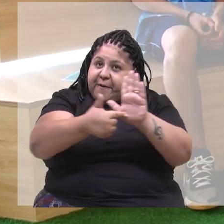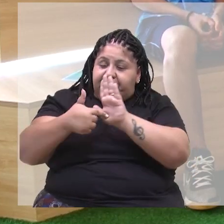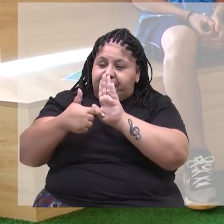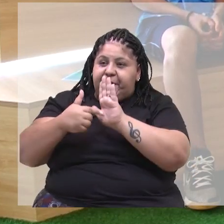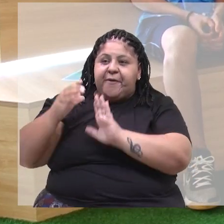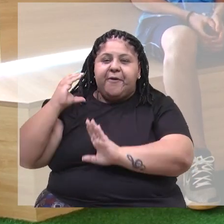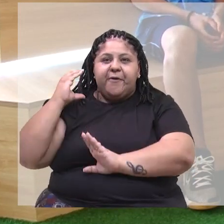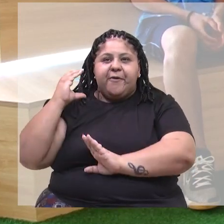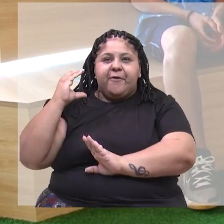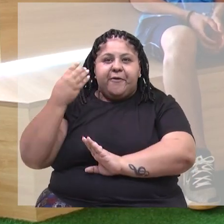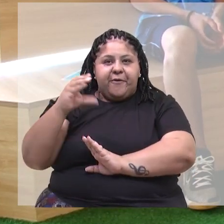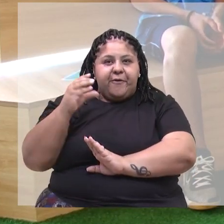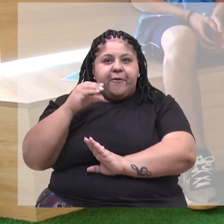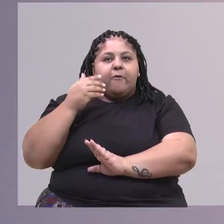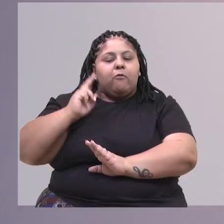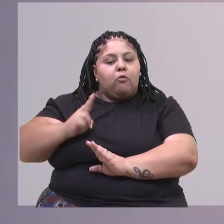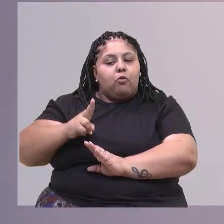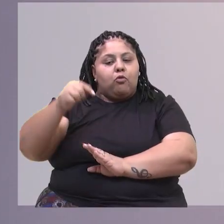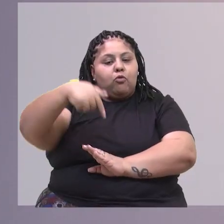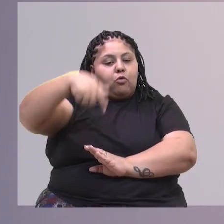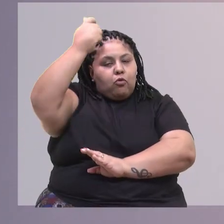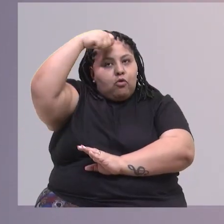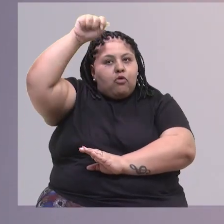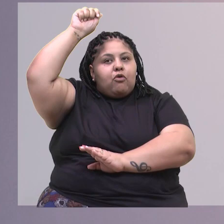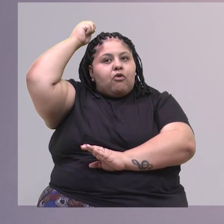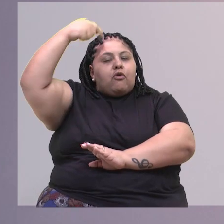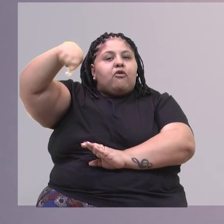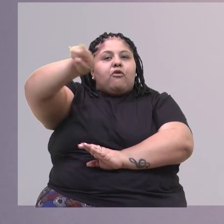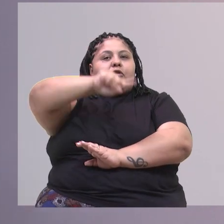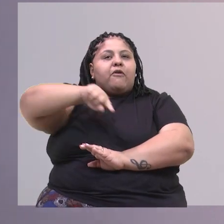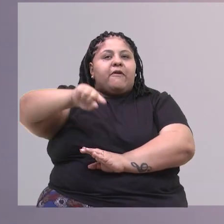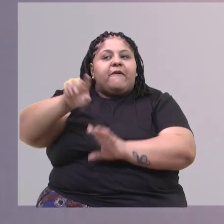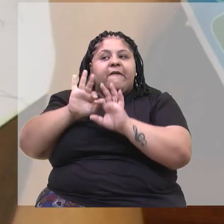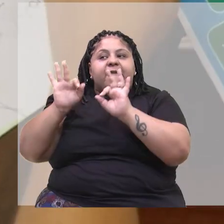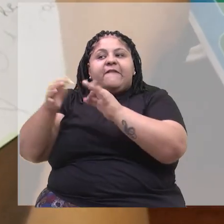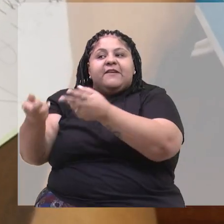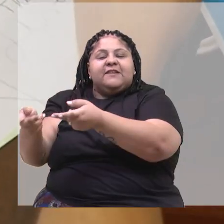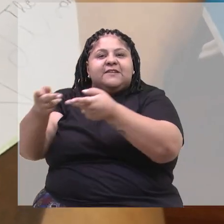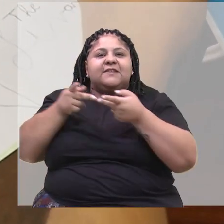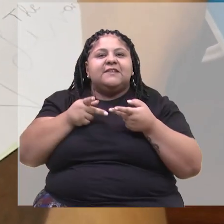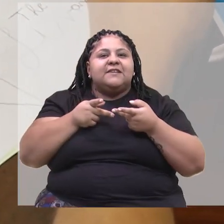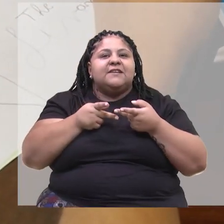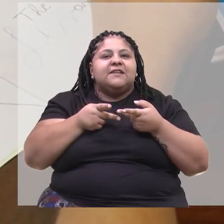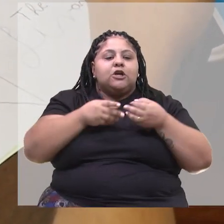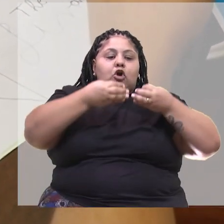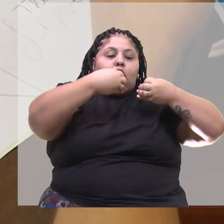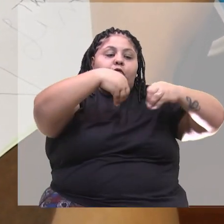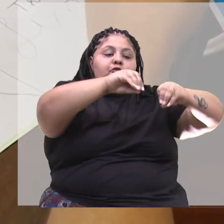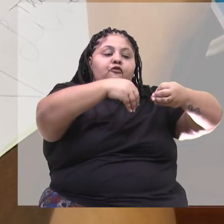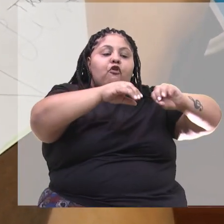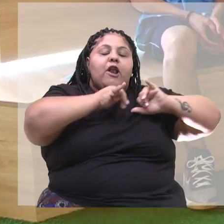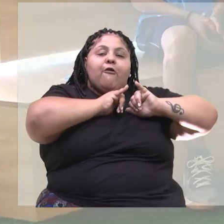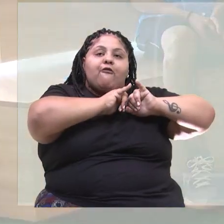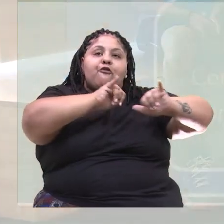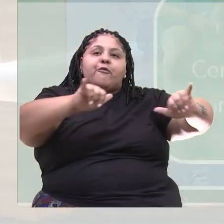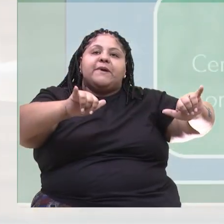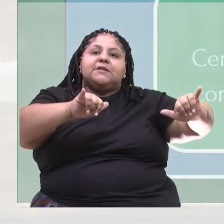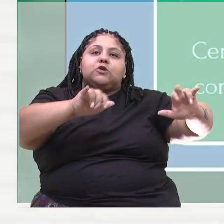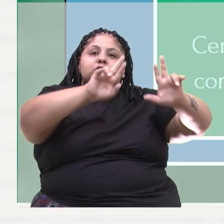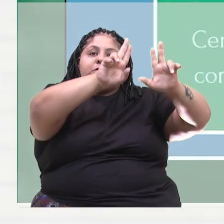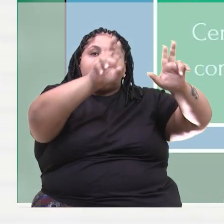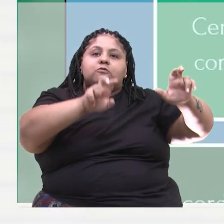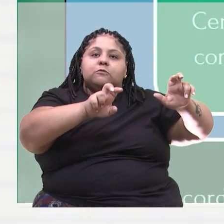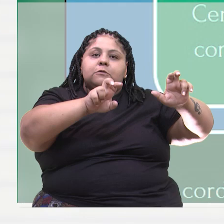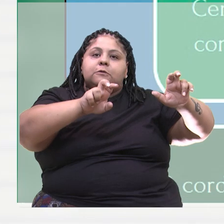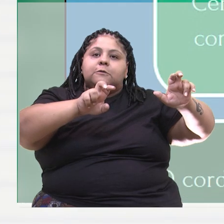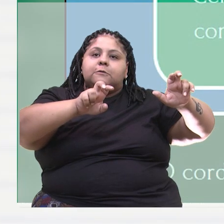científica e a mostra SEG aqui no campus da UX, o grupo entregou para as famílias, para quem visitava, né, a pesquisa, um folder com informações em relação a